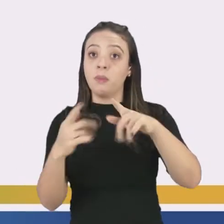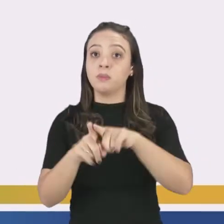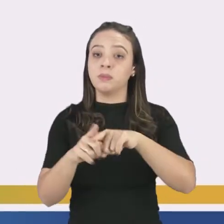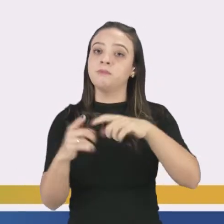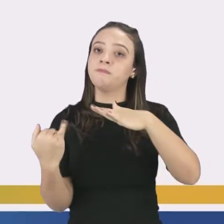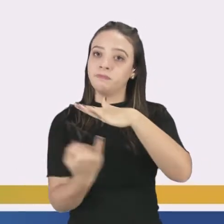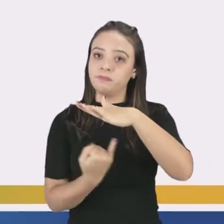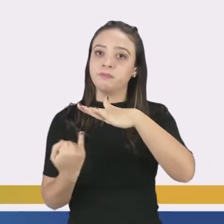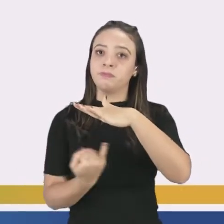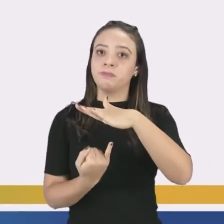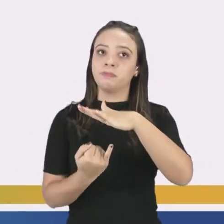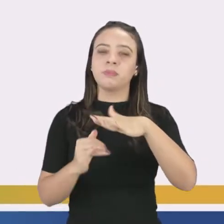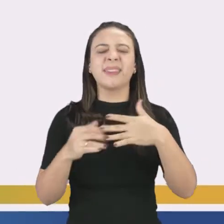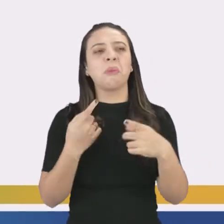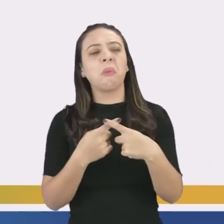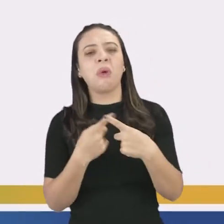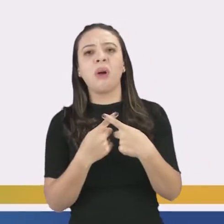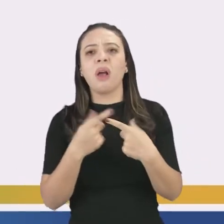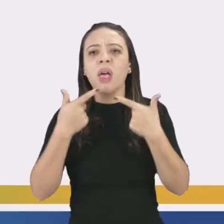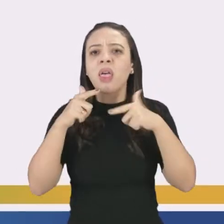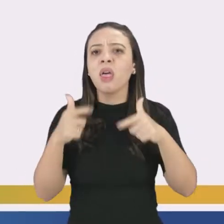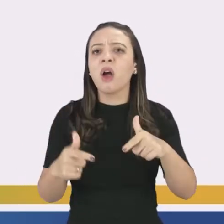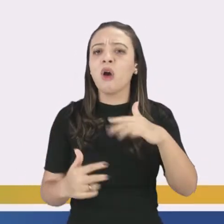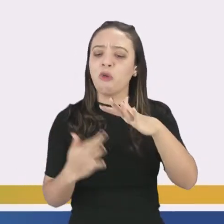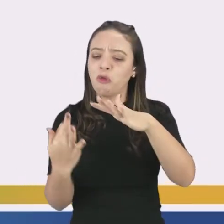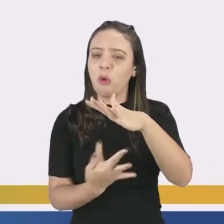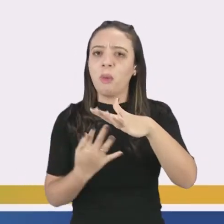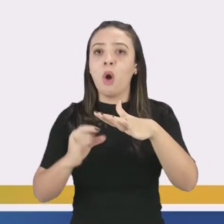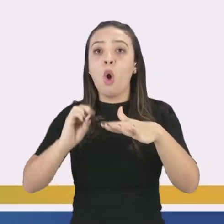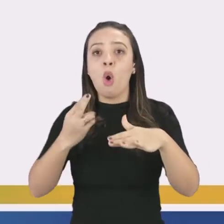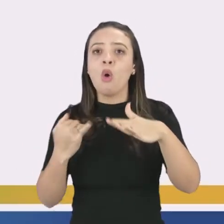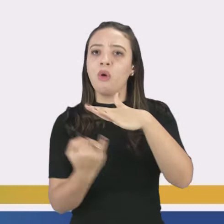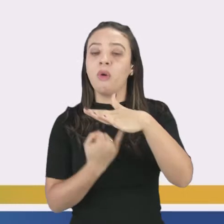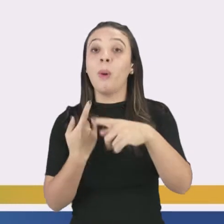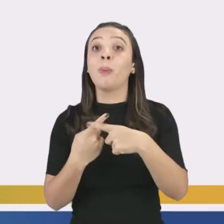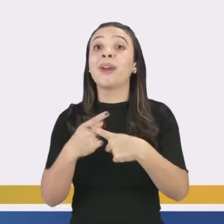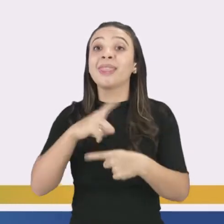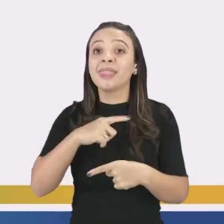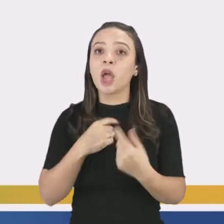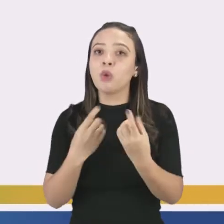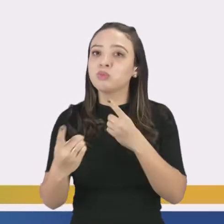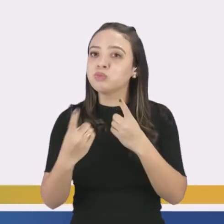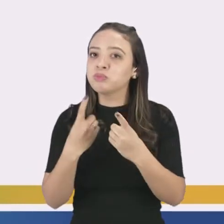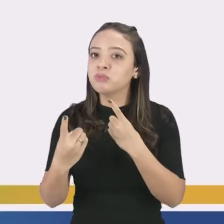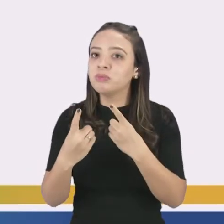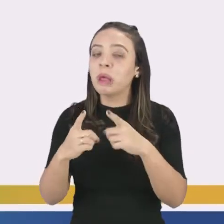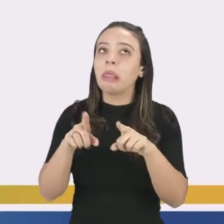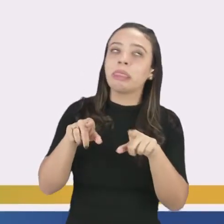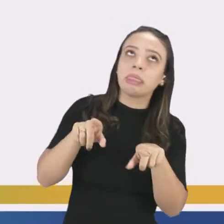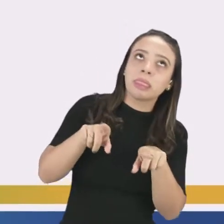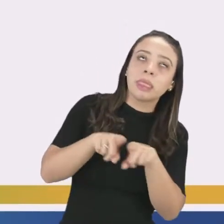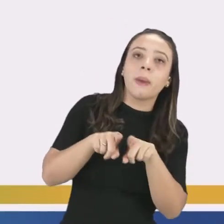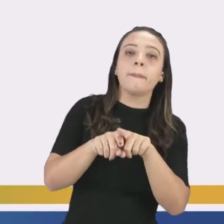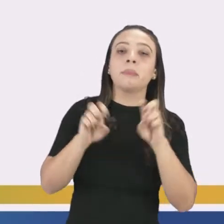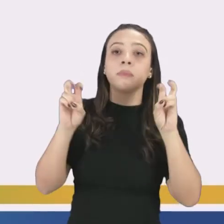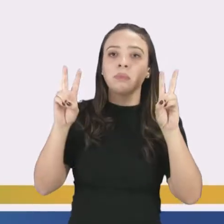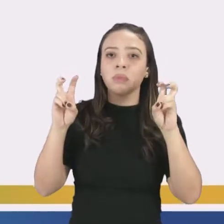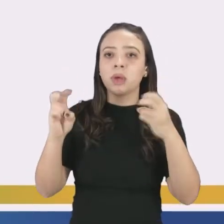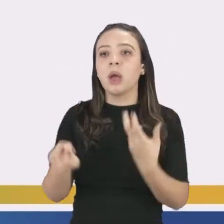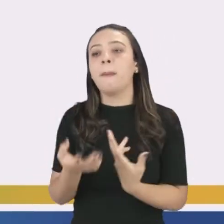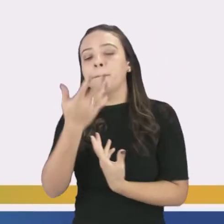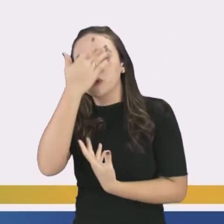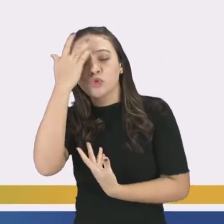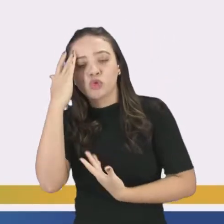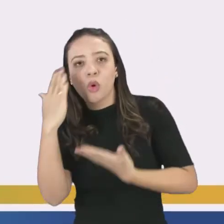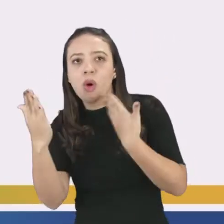informal. Por que da linguagem formal e informal? Porque eu estou num diálogo ali. Dependendo do meu assunto e dependendo com quem eu esteja falando,